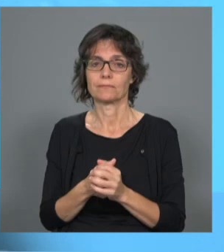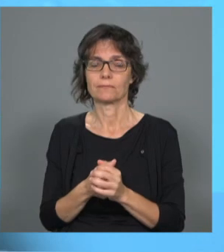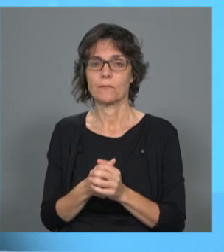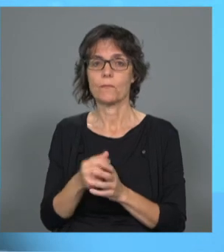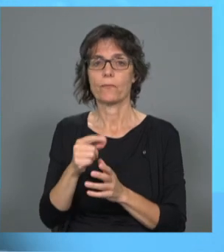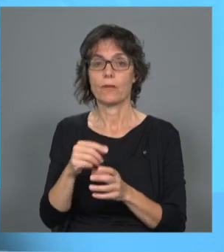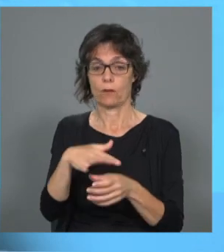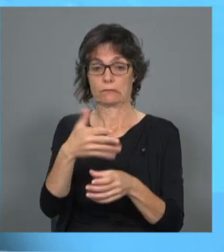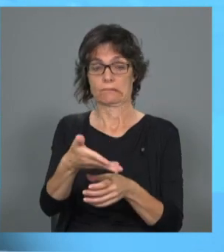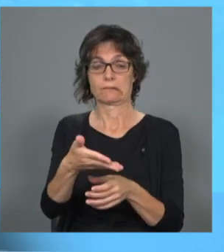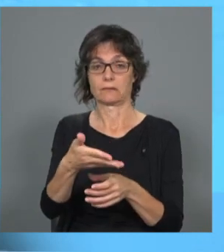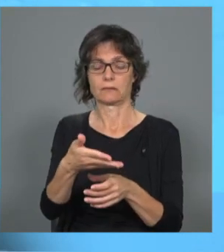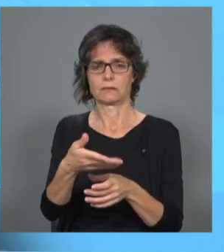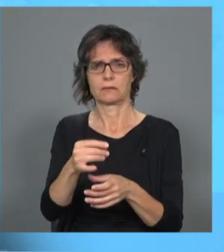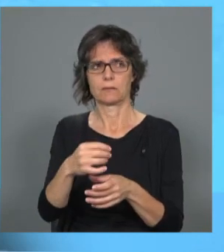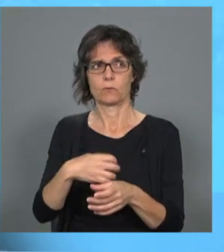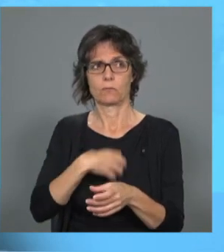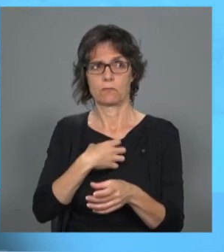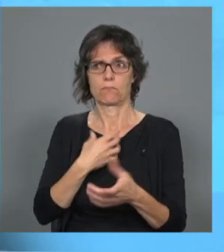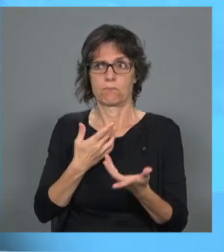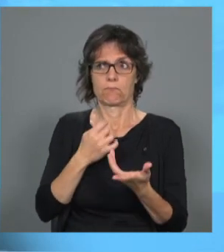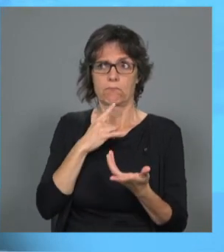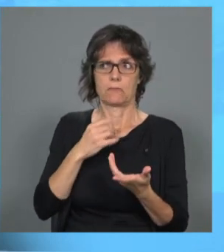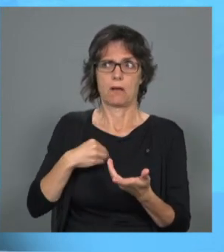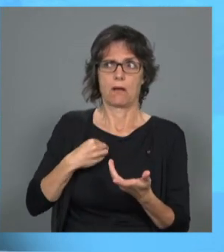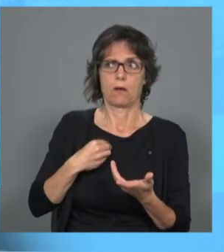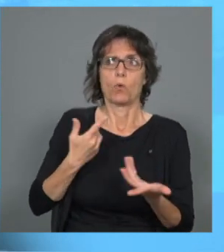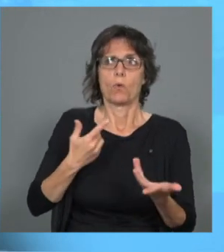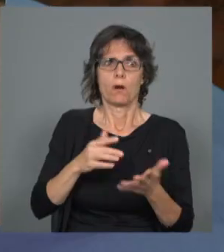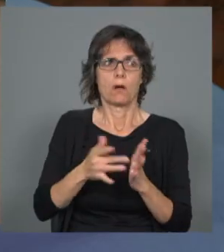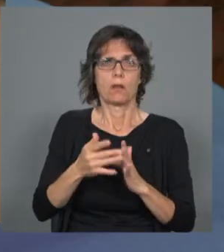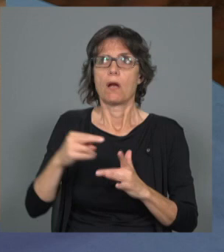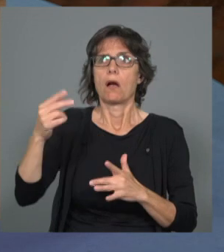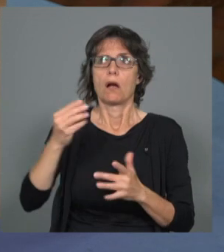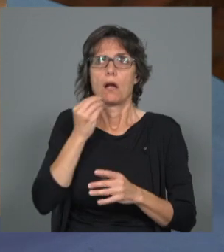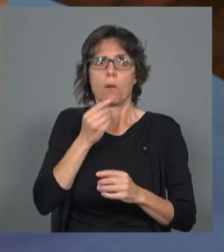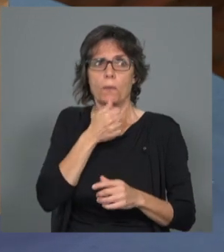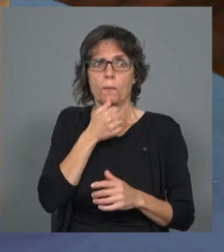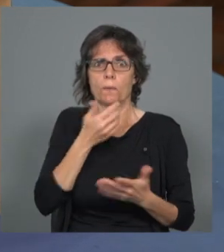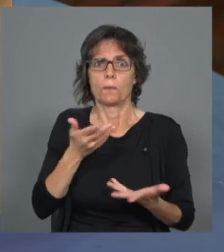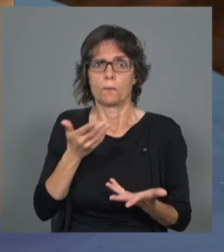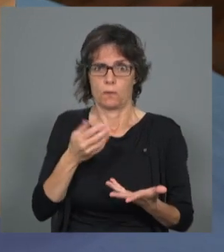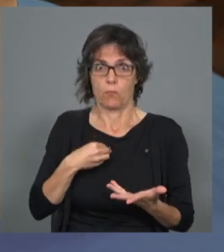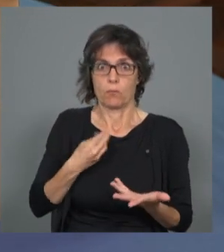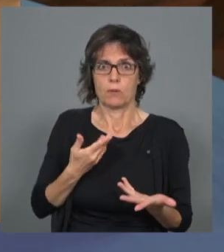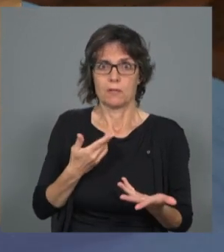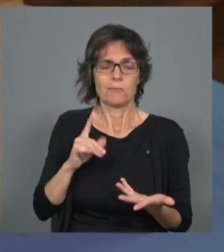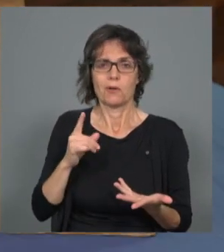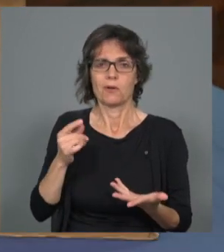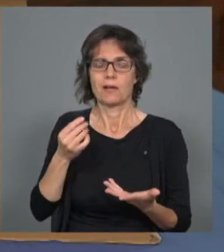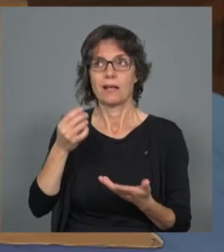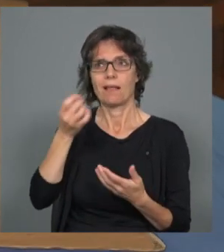nesta situação até o sentimento podia ser de preocupação. Agora já não temos entre nós o que é que vai ser, o que é que vamos fazer, como é que vamos principalmente depois de o